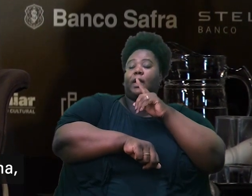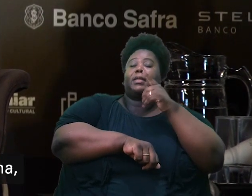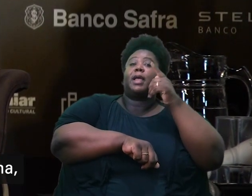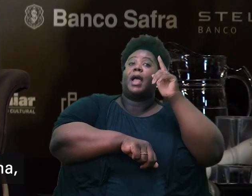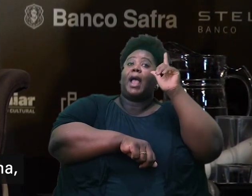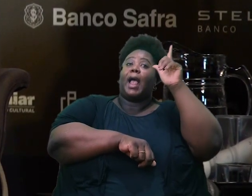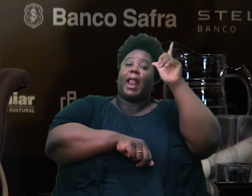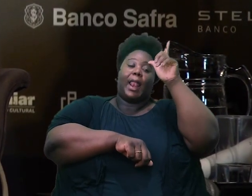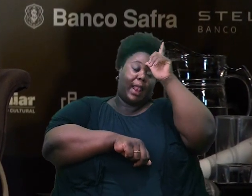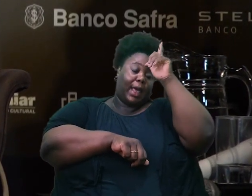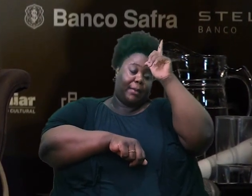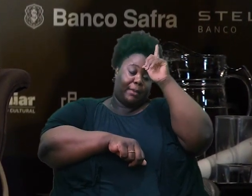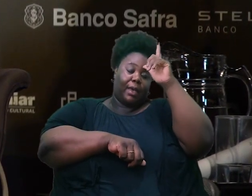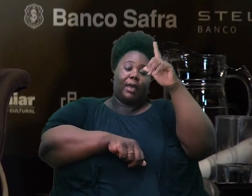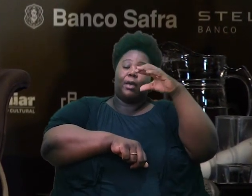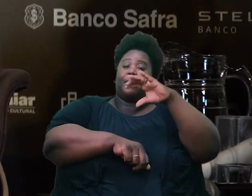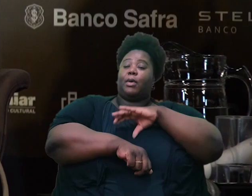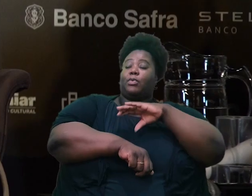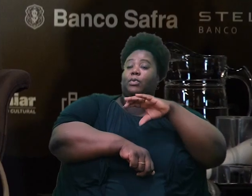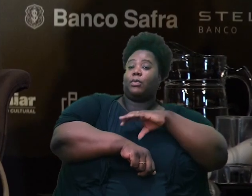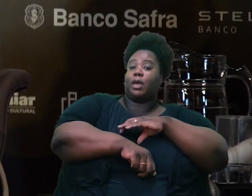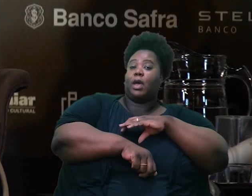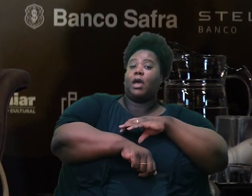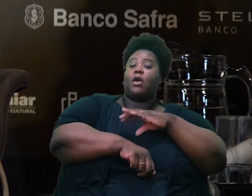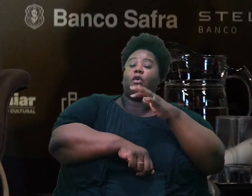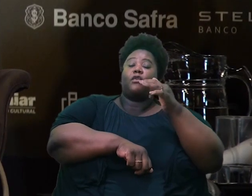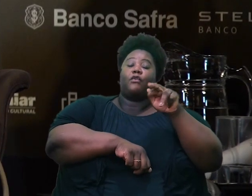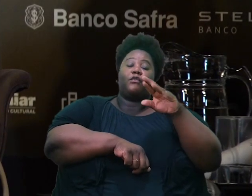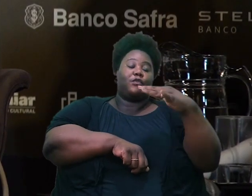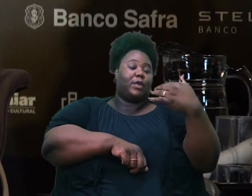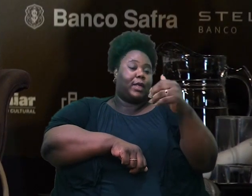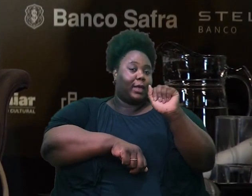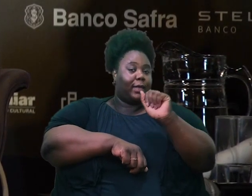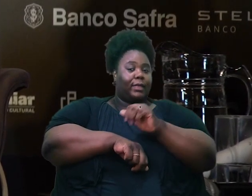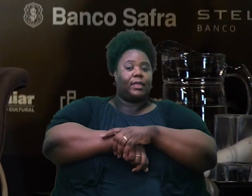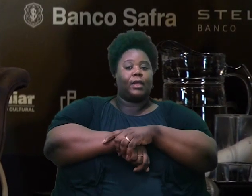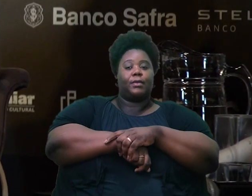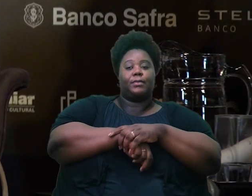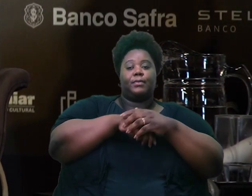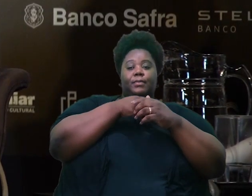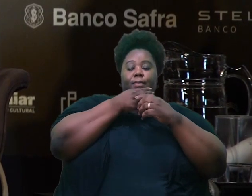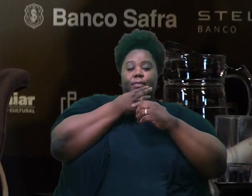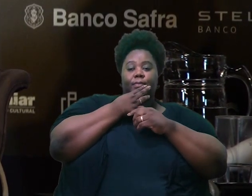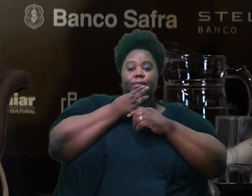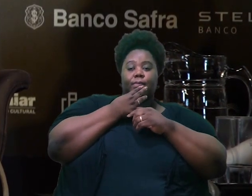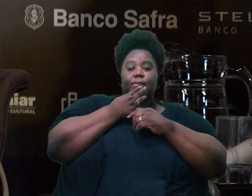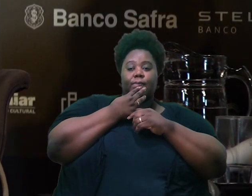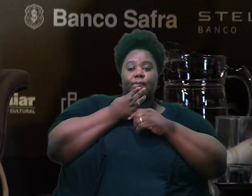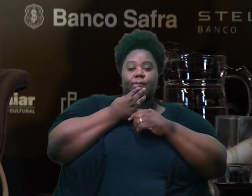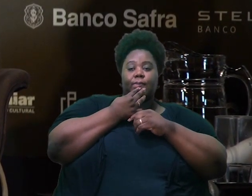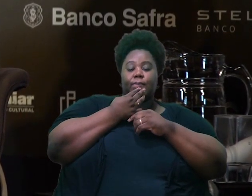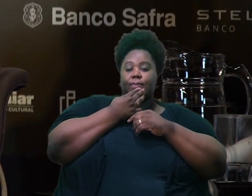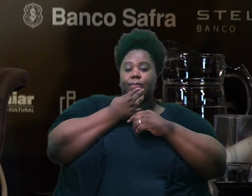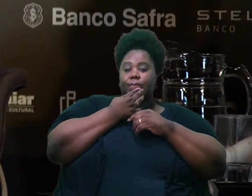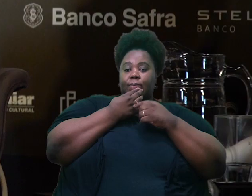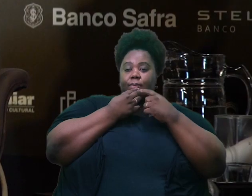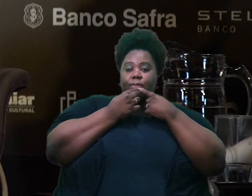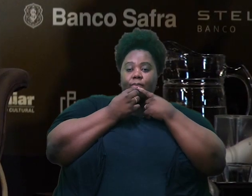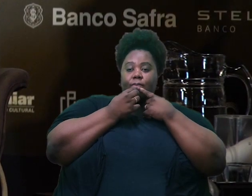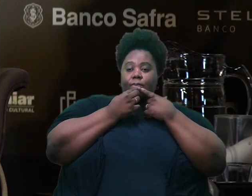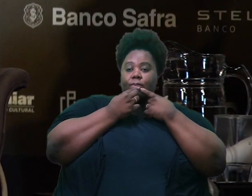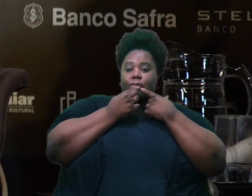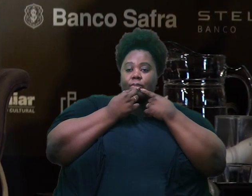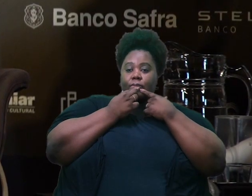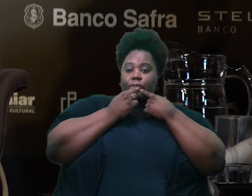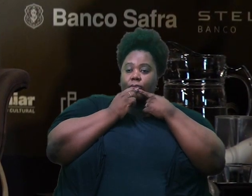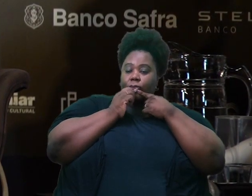Alemanha, Portugal, França, né? Então, assim, mas